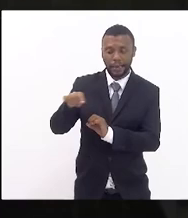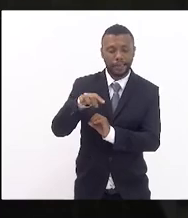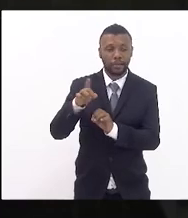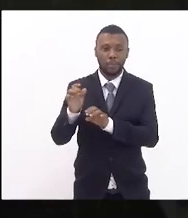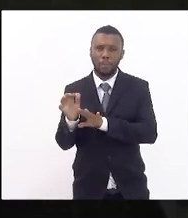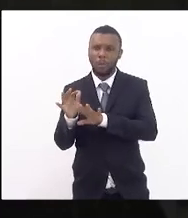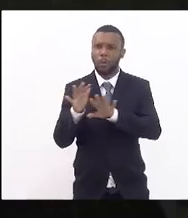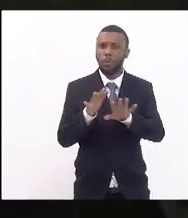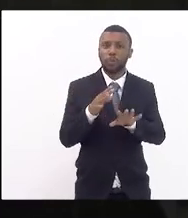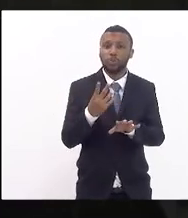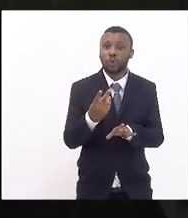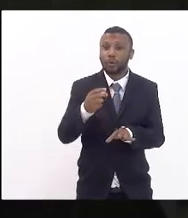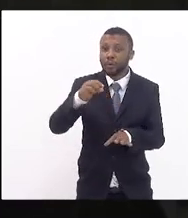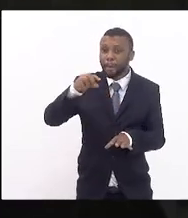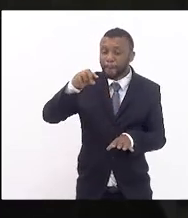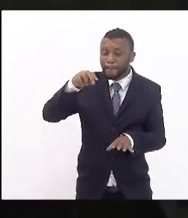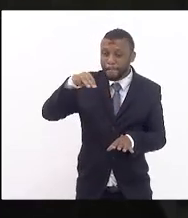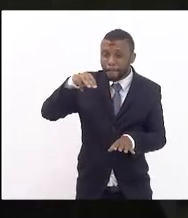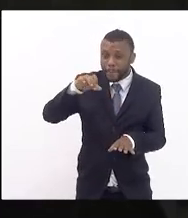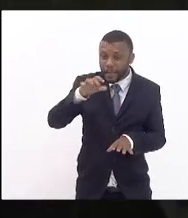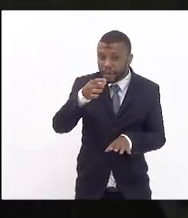2,5 milhões de refugiados